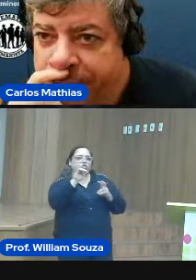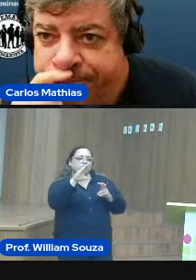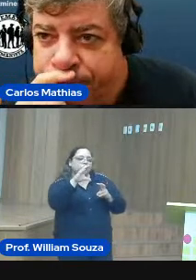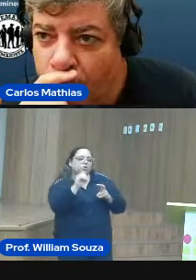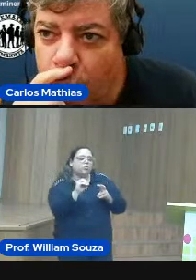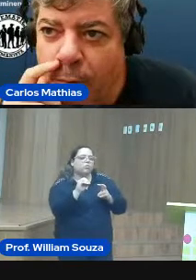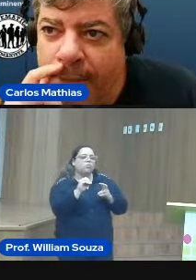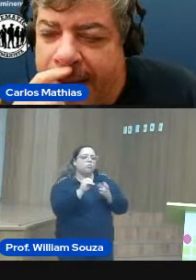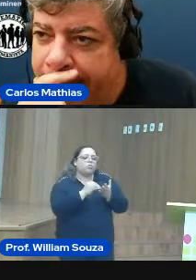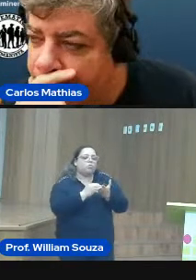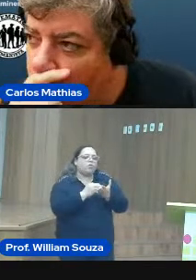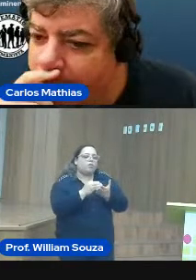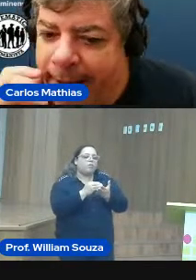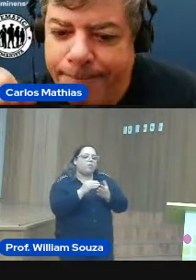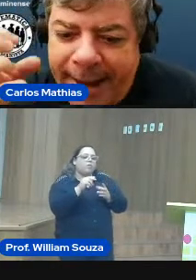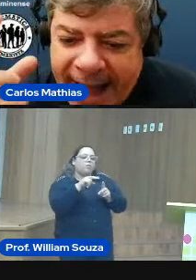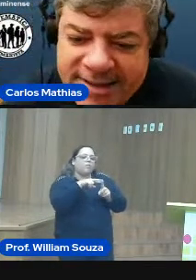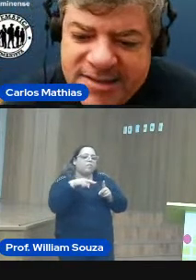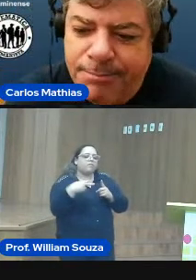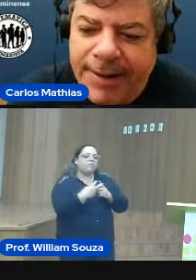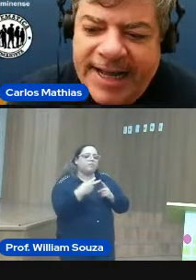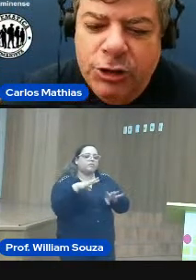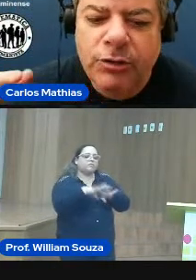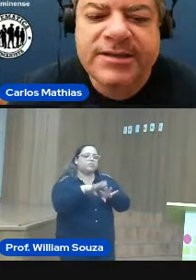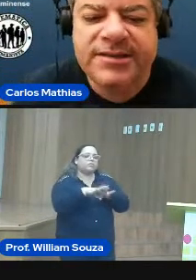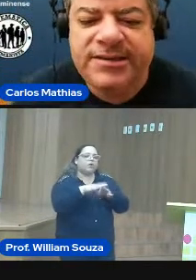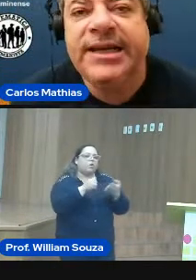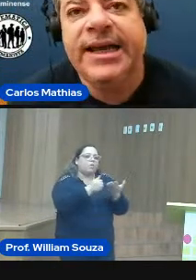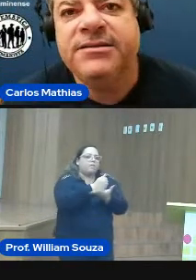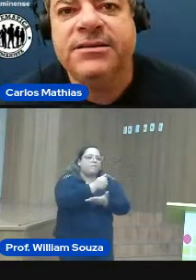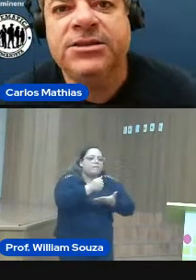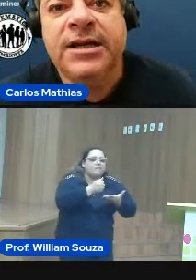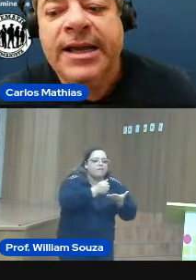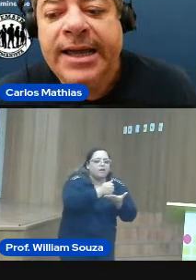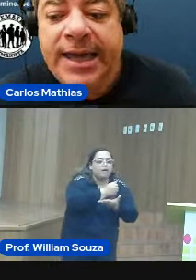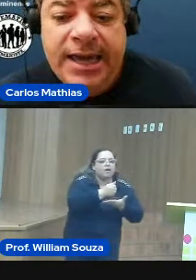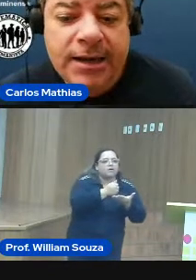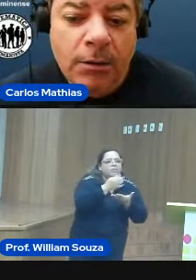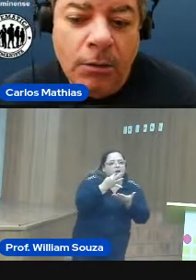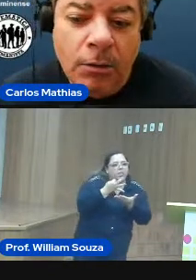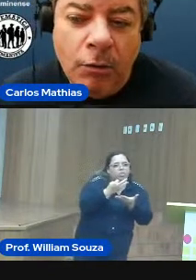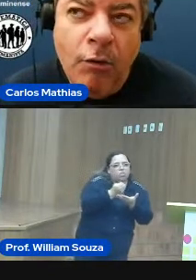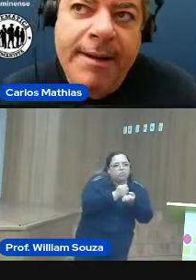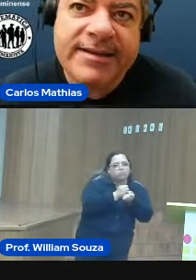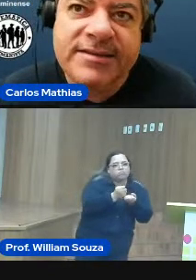como uma base para todas as ciências. E